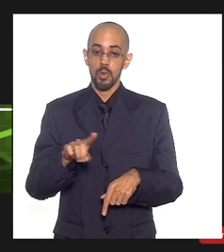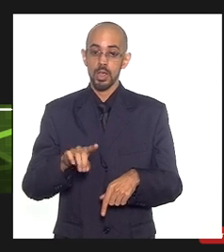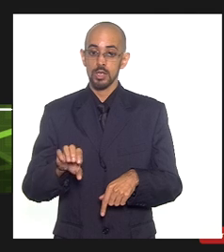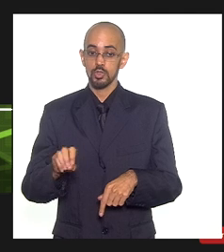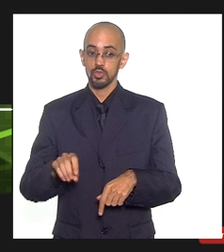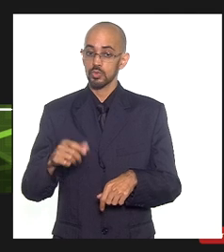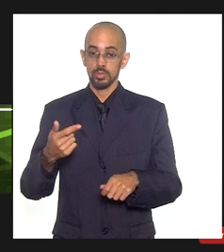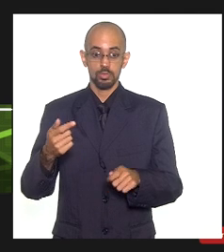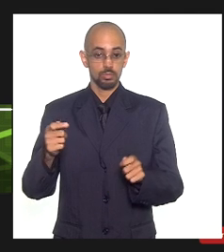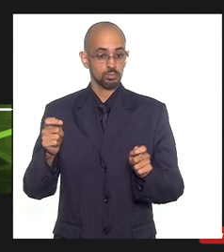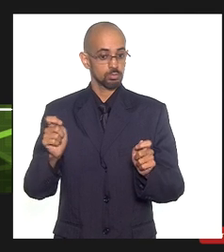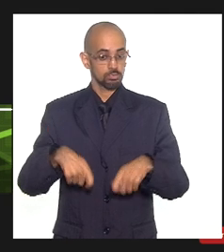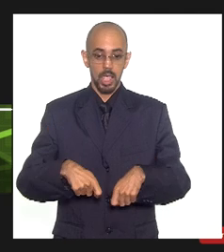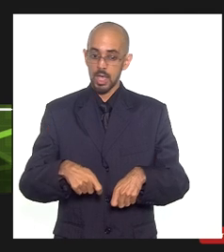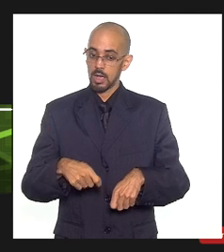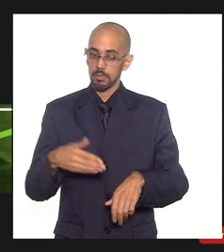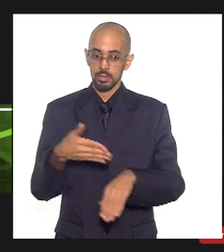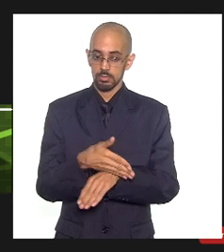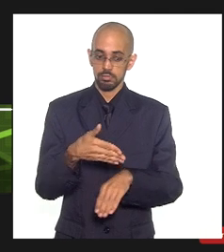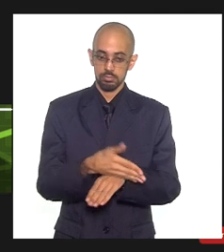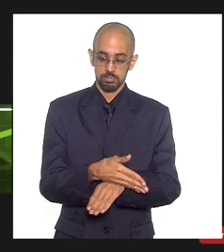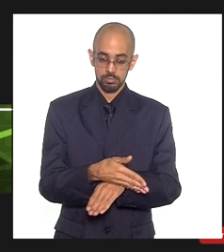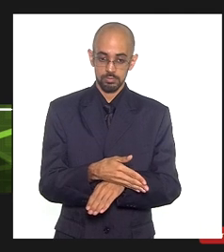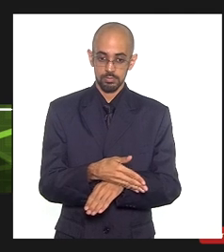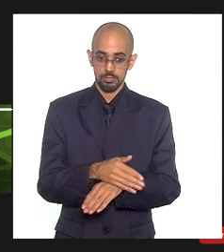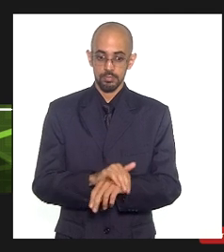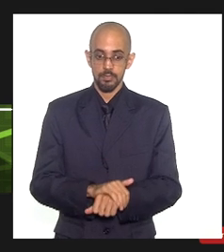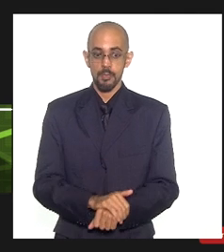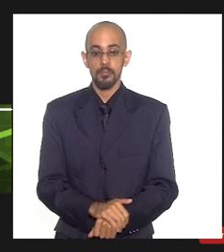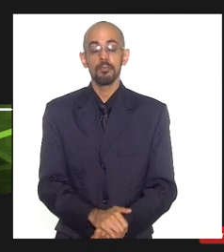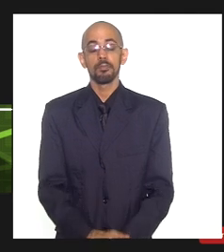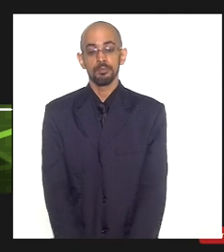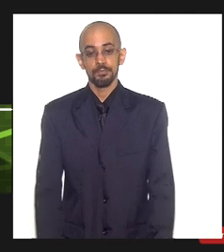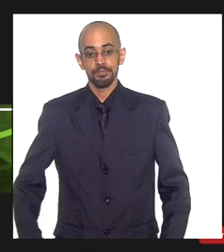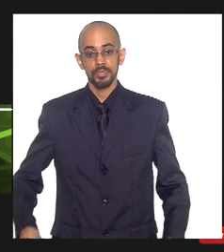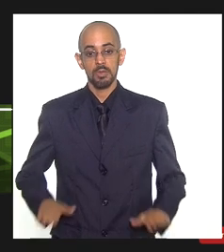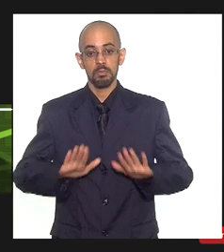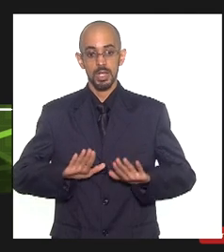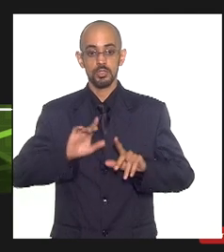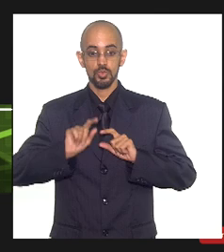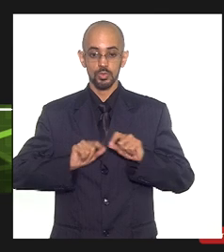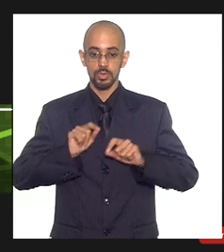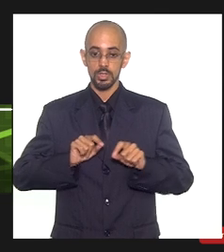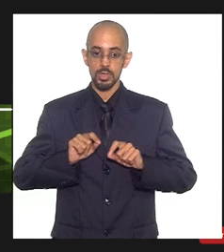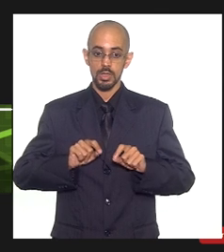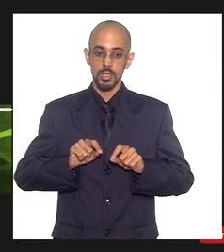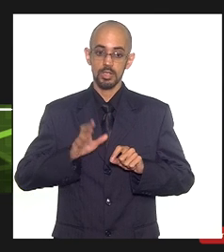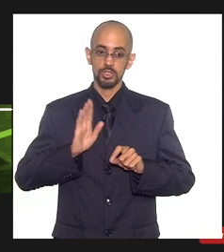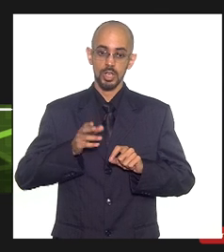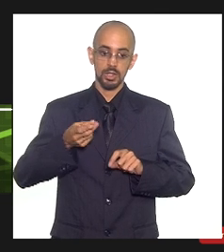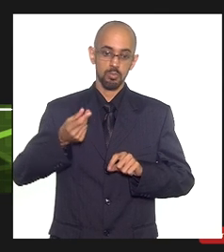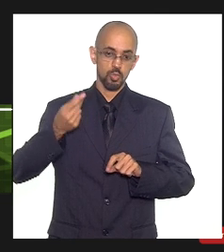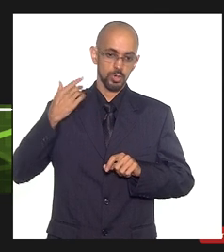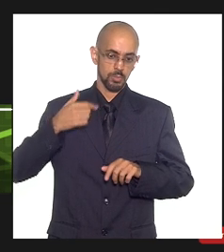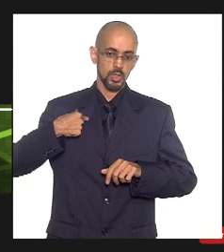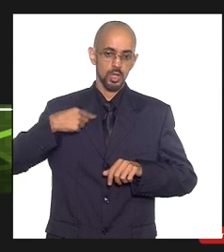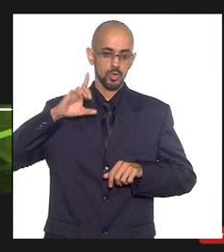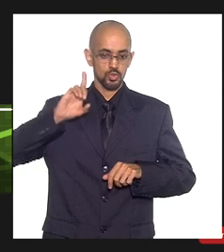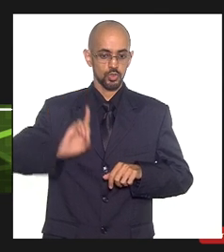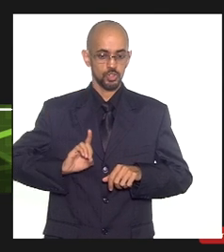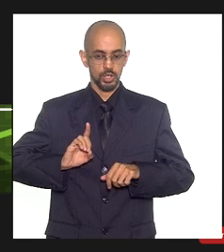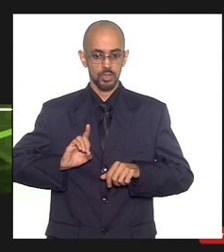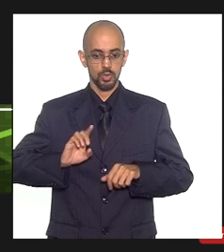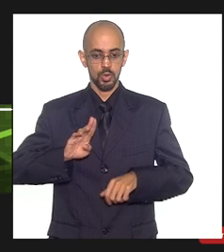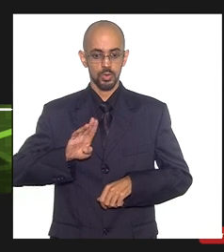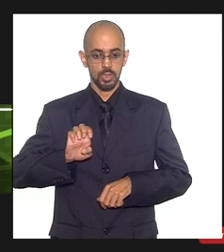UERD tendo essa primeira oportunidade lá e acho que é uma luta que não é de hoje né inclusive eu estou na diretoria da UNE mas fiz parte do movimento